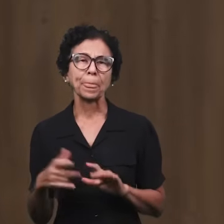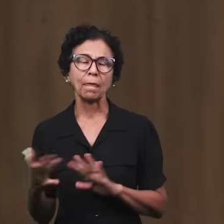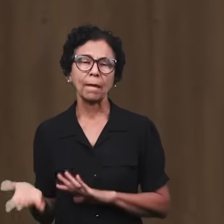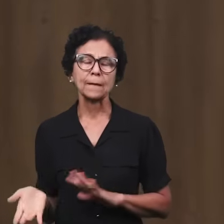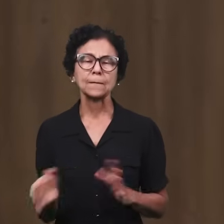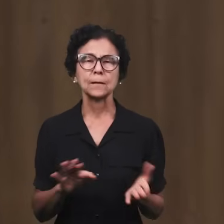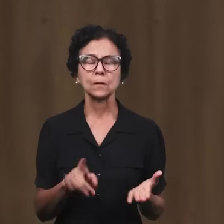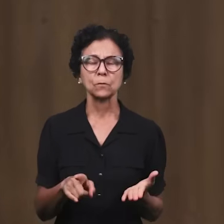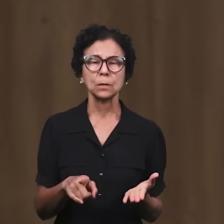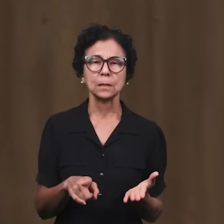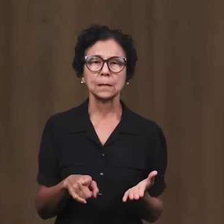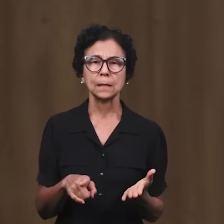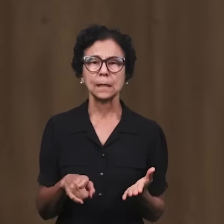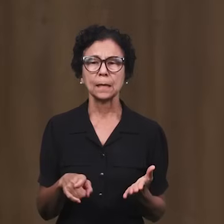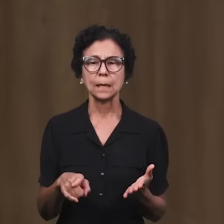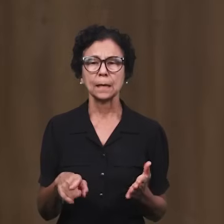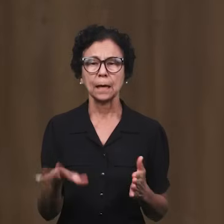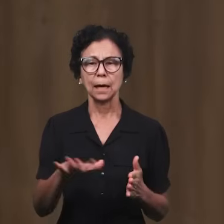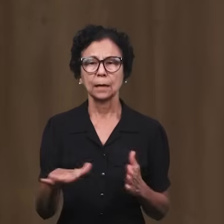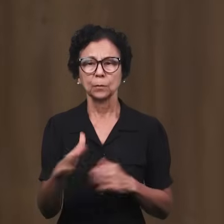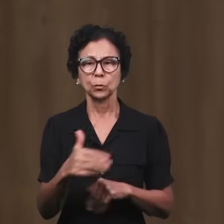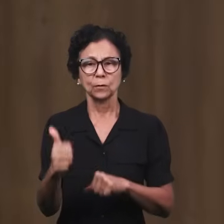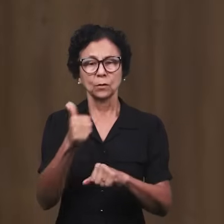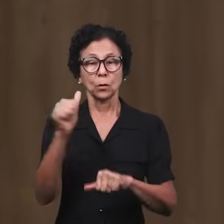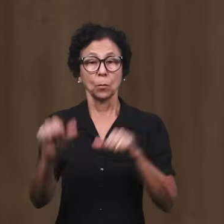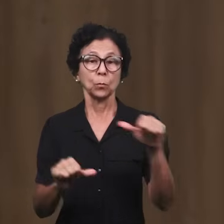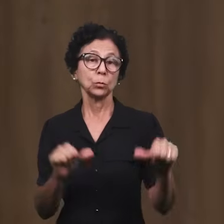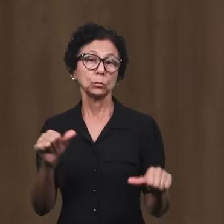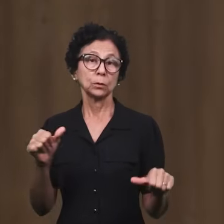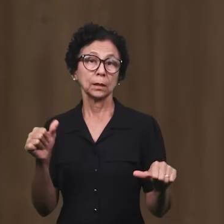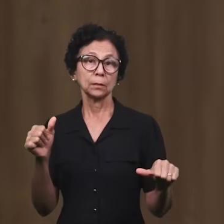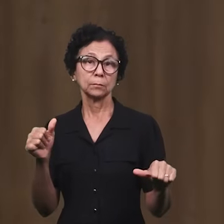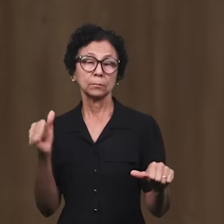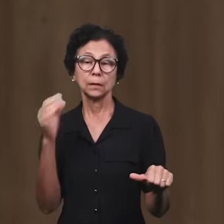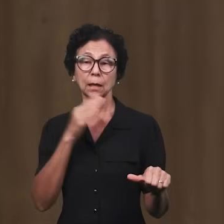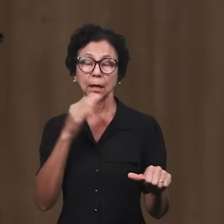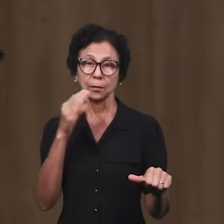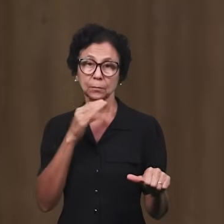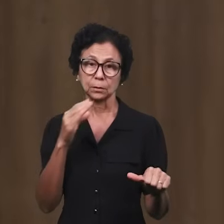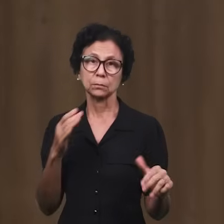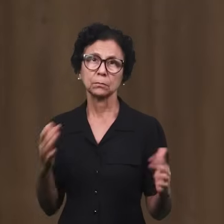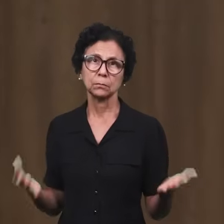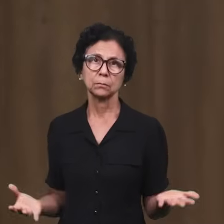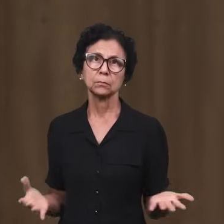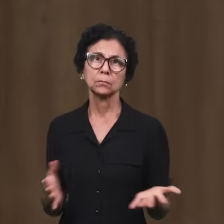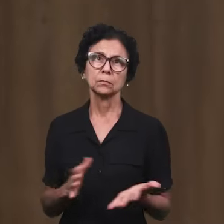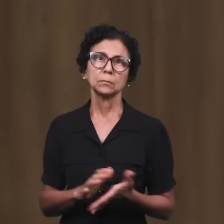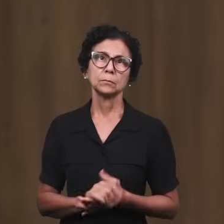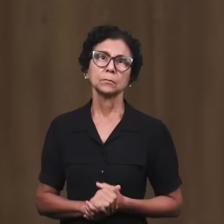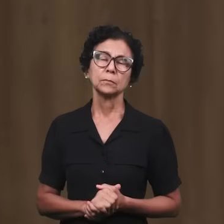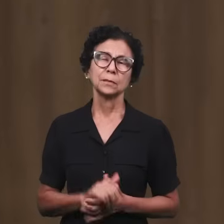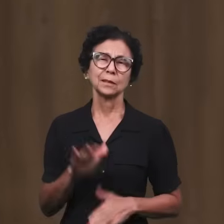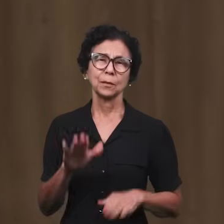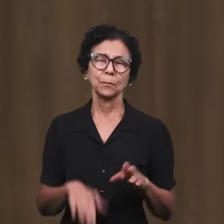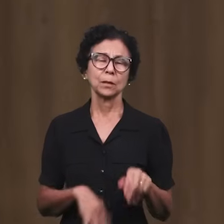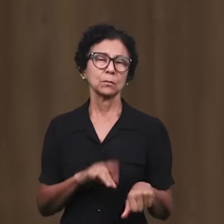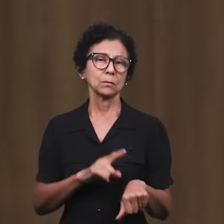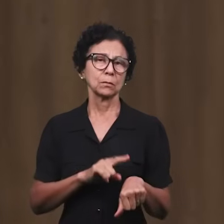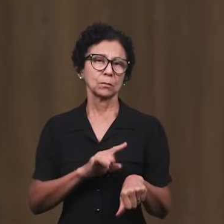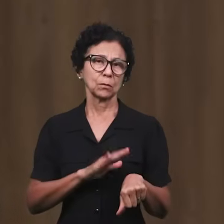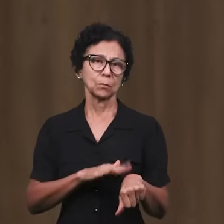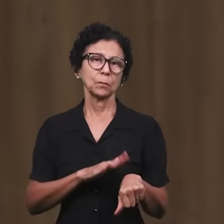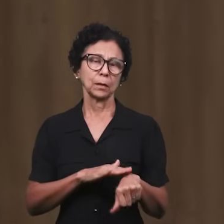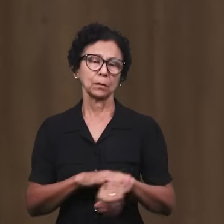carreira rápida, ele pode lançar a mão do aluguel. Vai muito do seu momento que você está